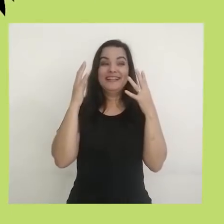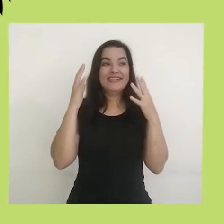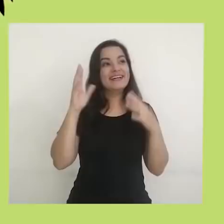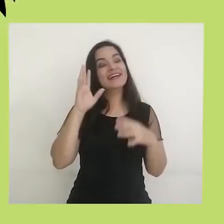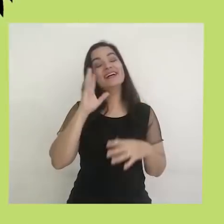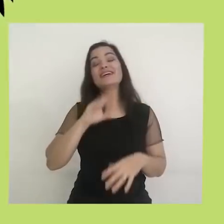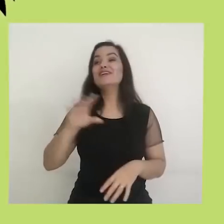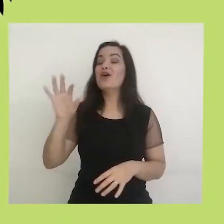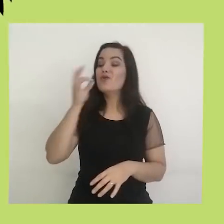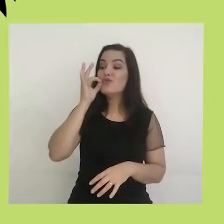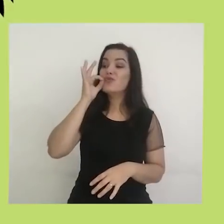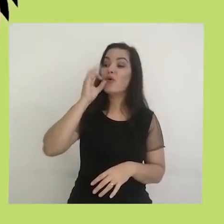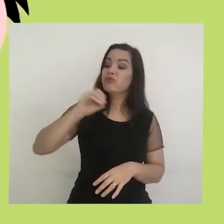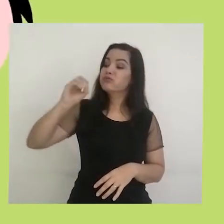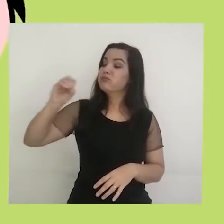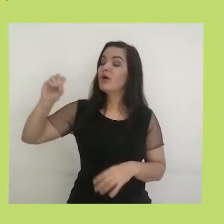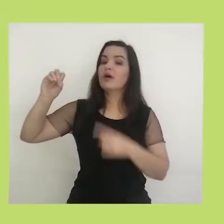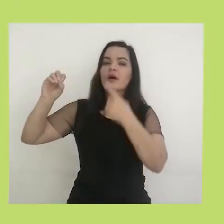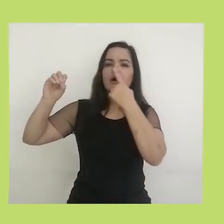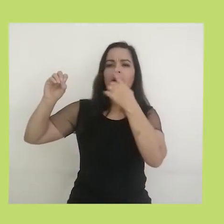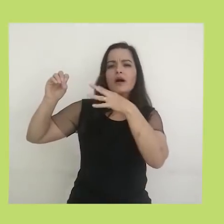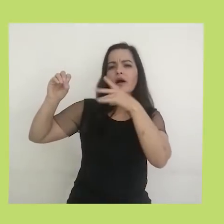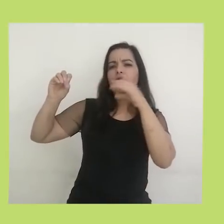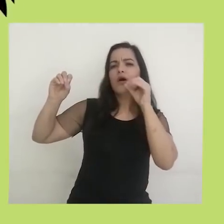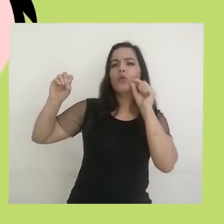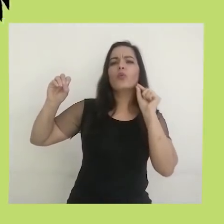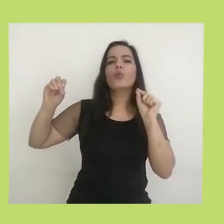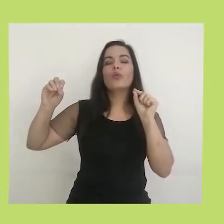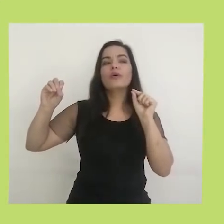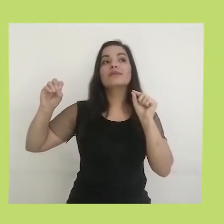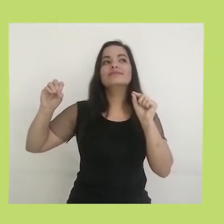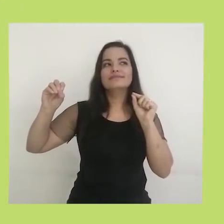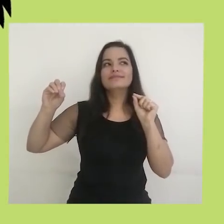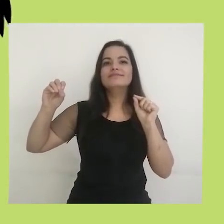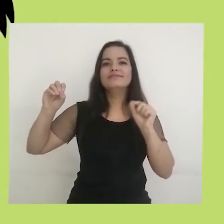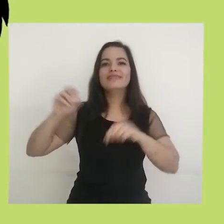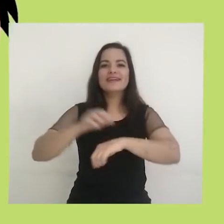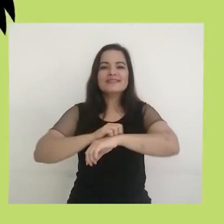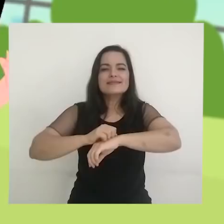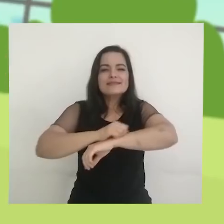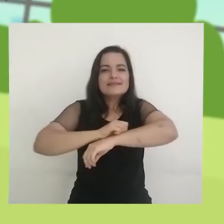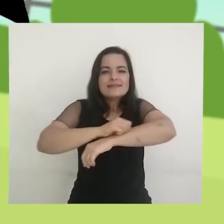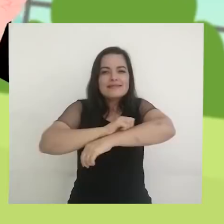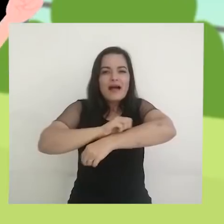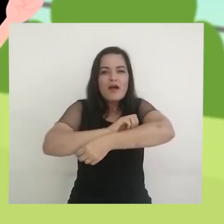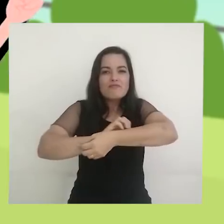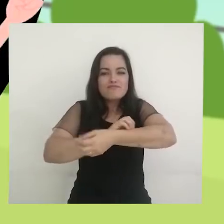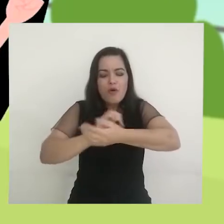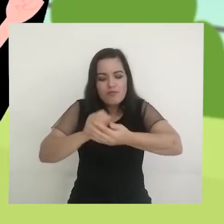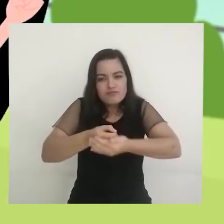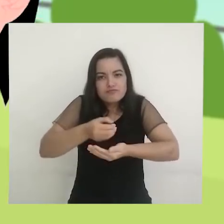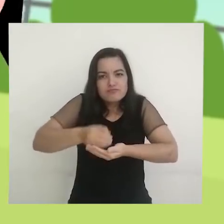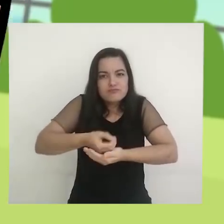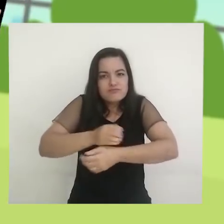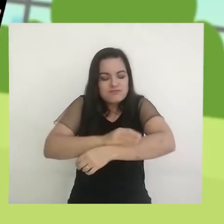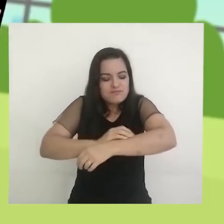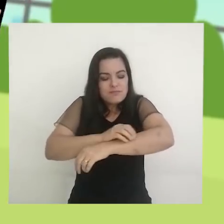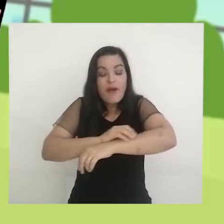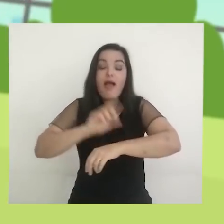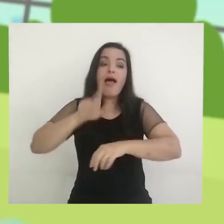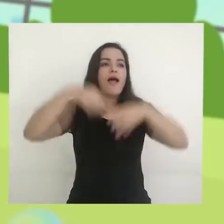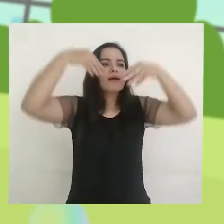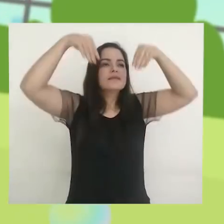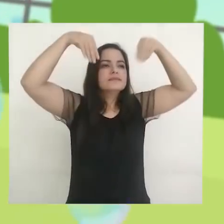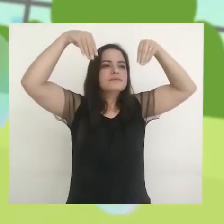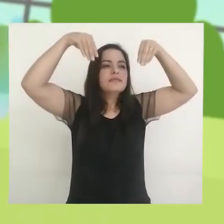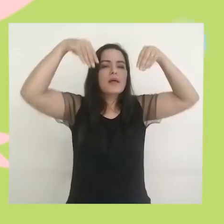Bolha de sabão tem cheiro de... sabão. E são transparentes. E tão